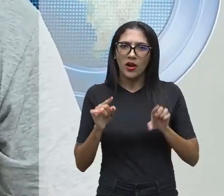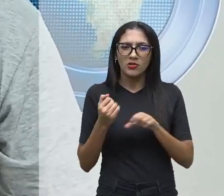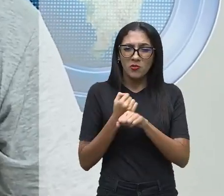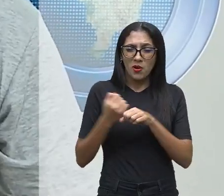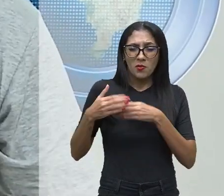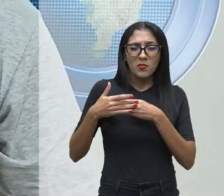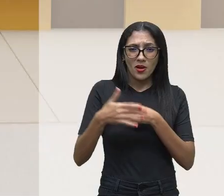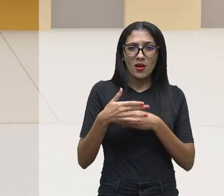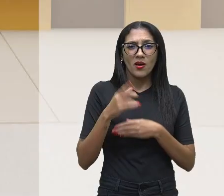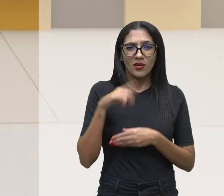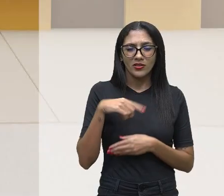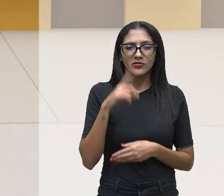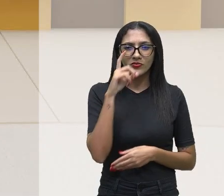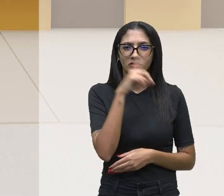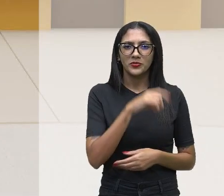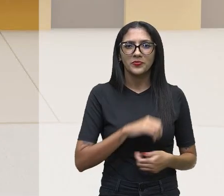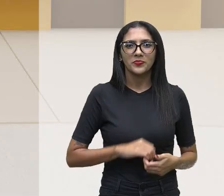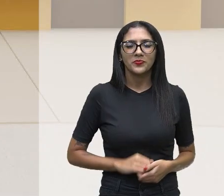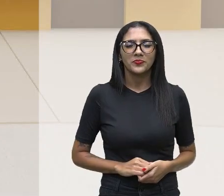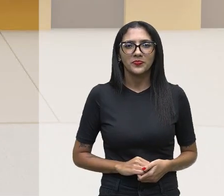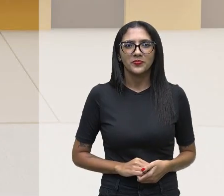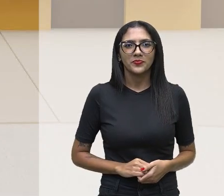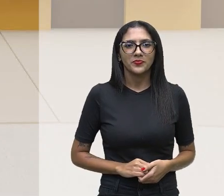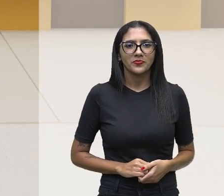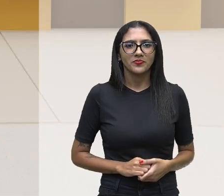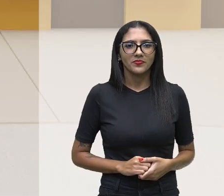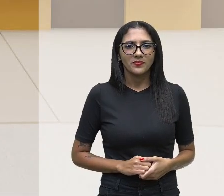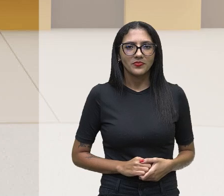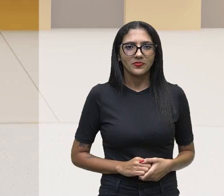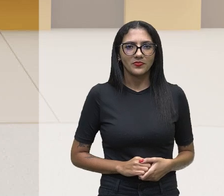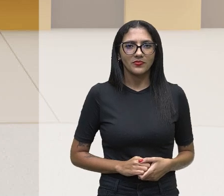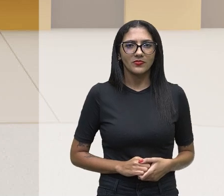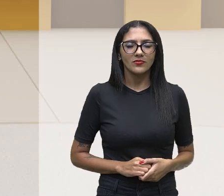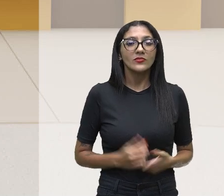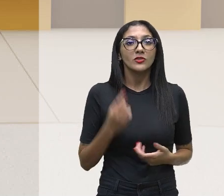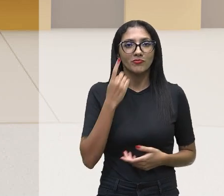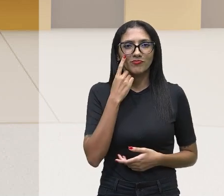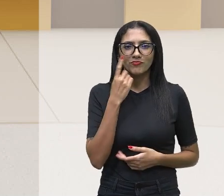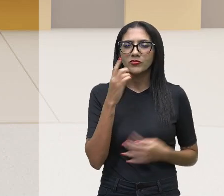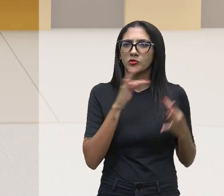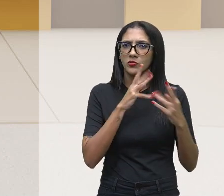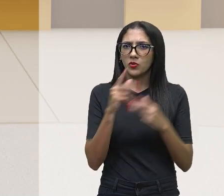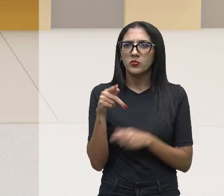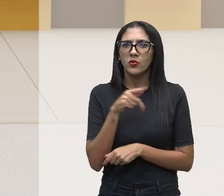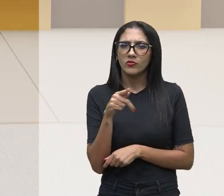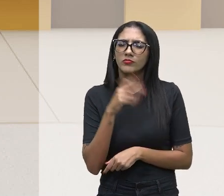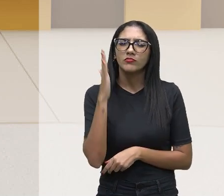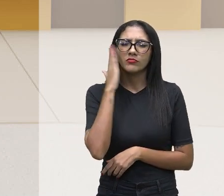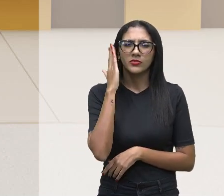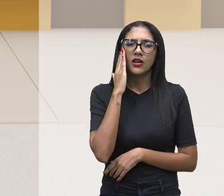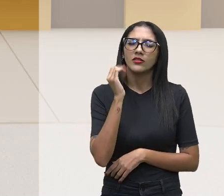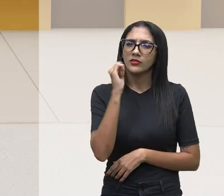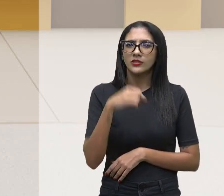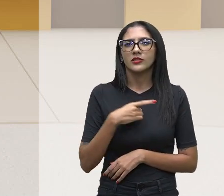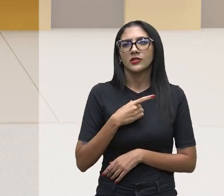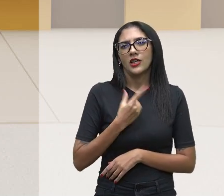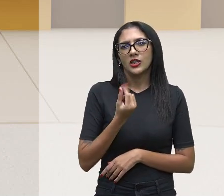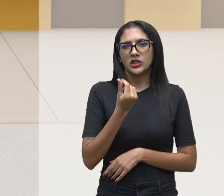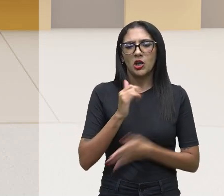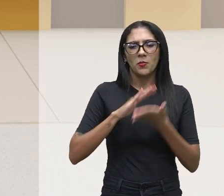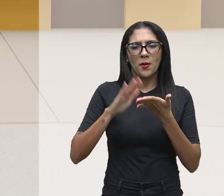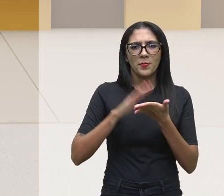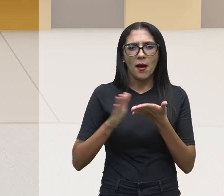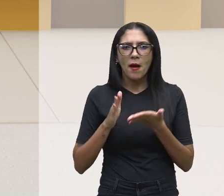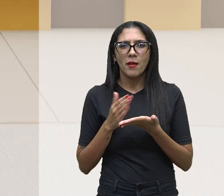dinheiro. Então vejam só, né? Todos estão cientes de que gastam sim com coisas